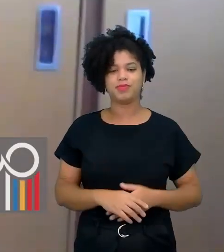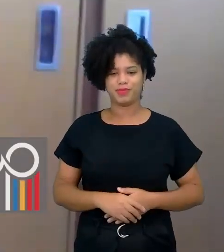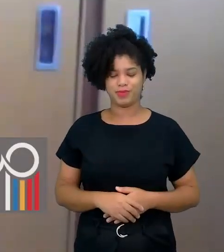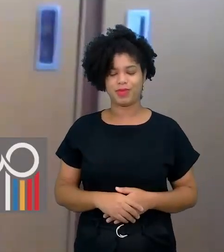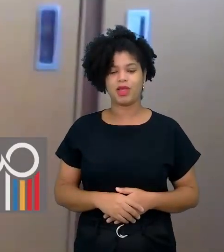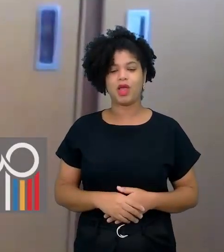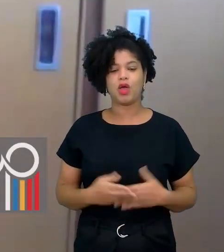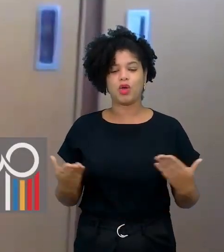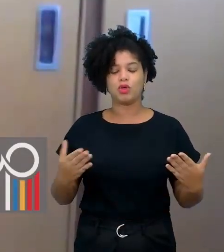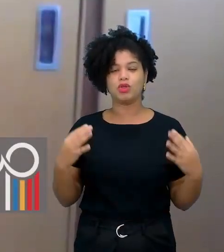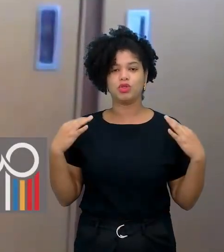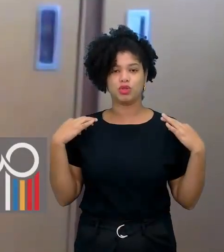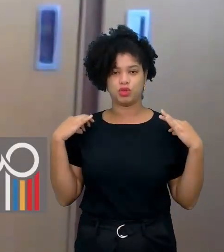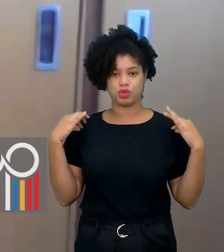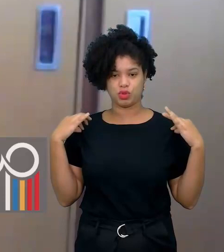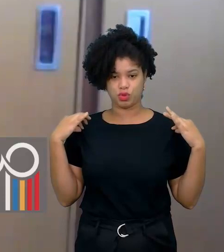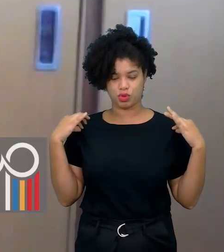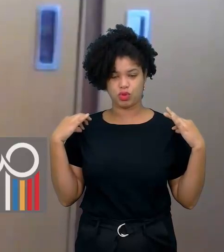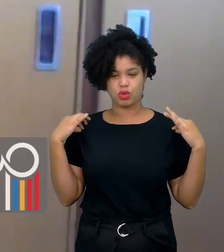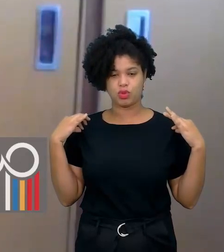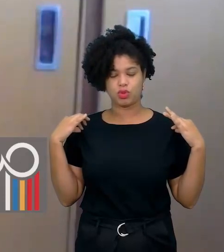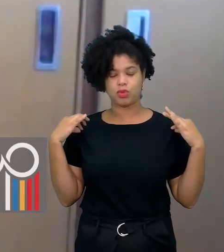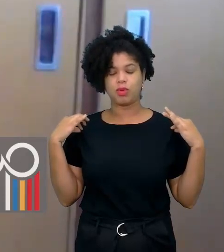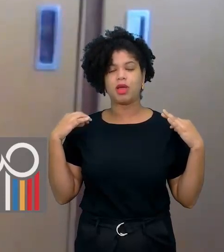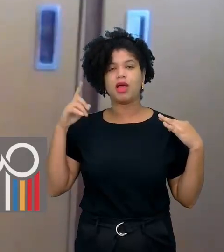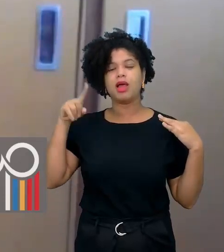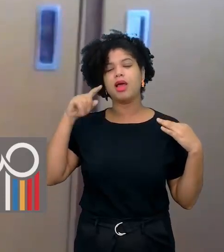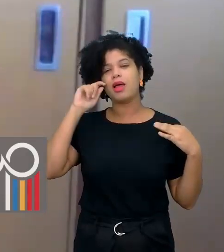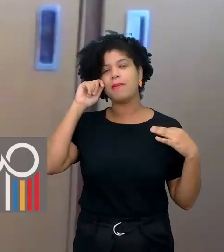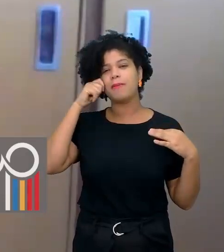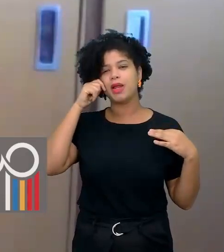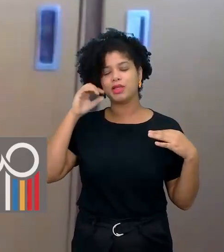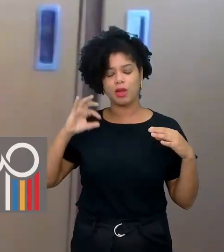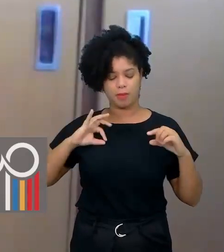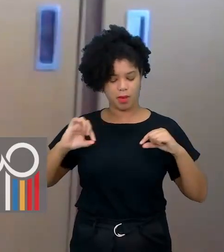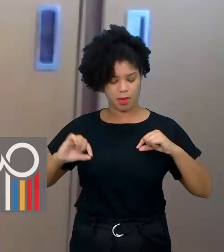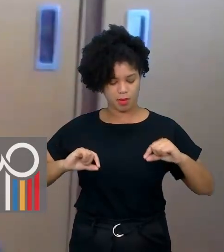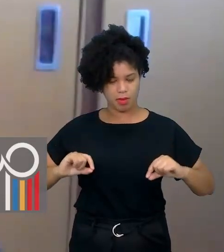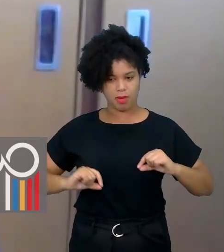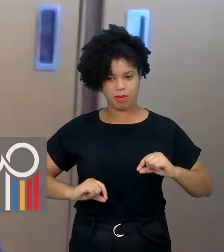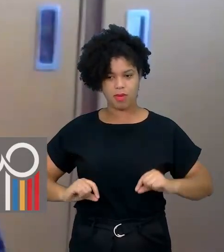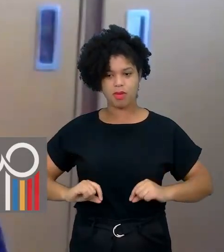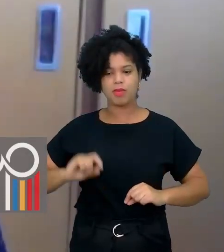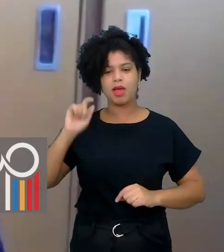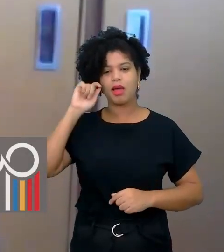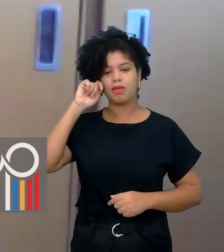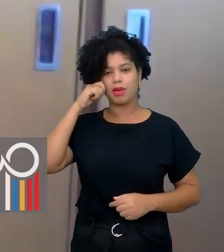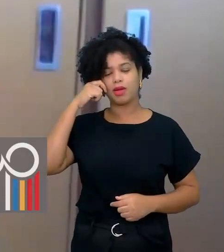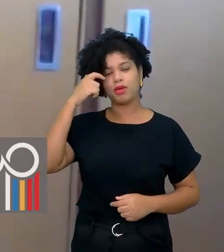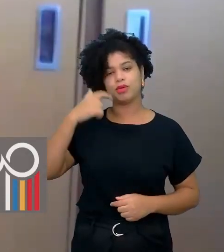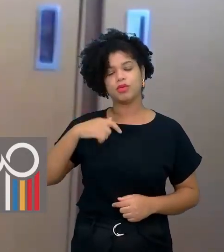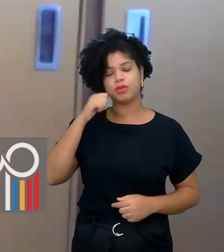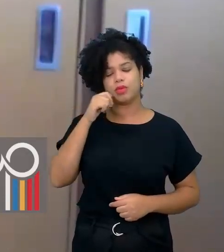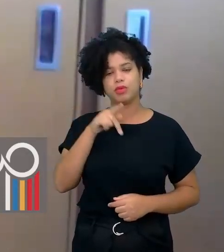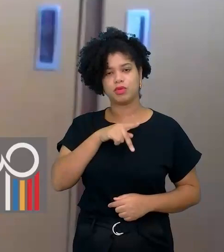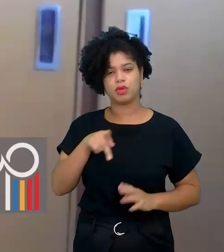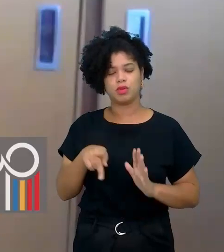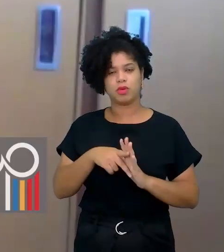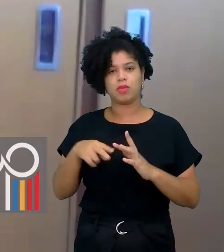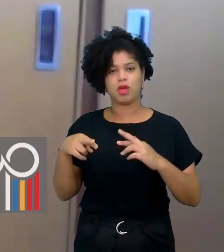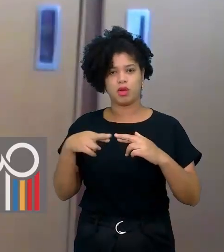Estou usando uma camiseta preta de bolinhas brancas. Bom, eu sou professora da rede,